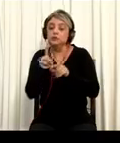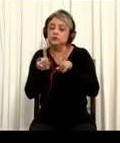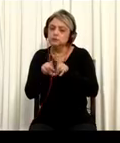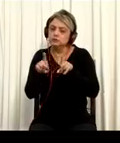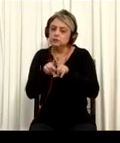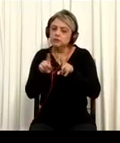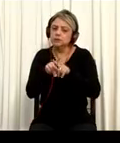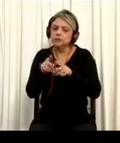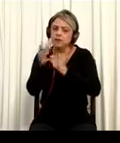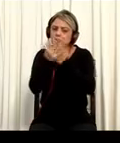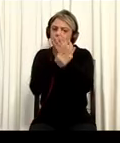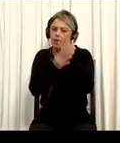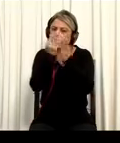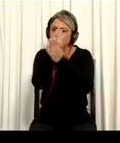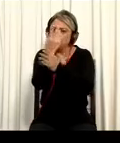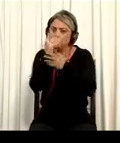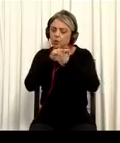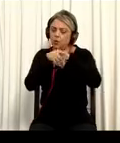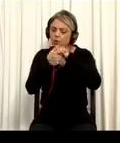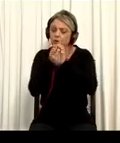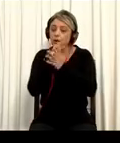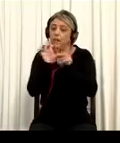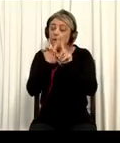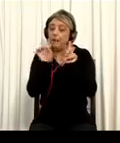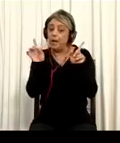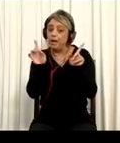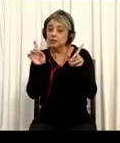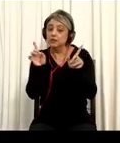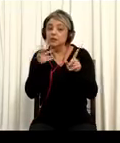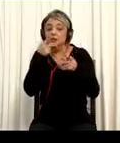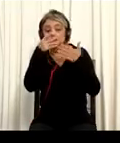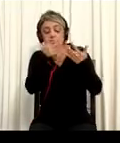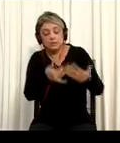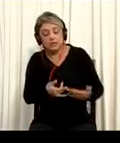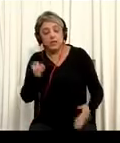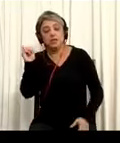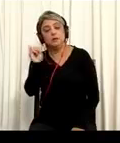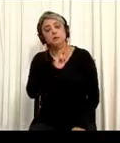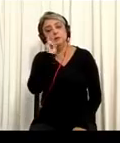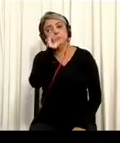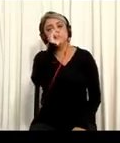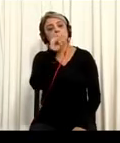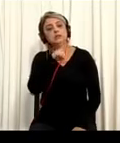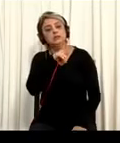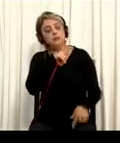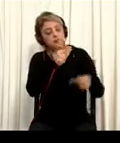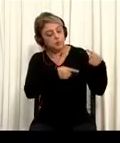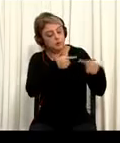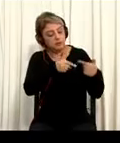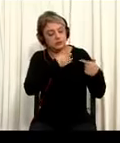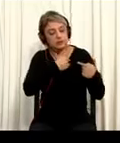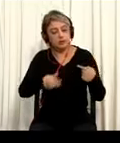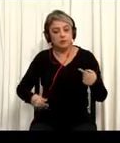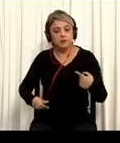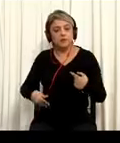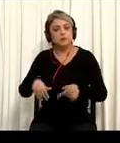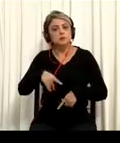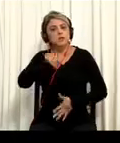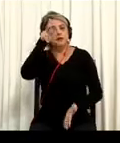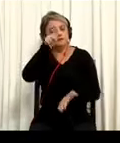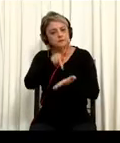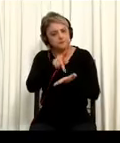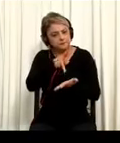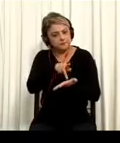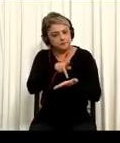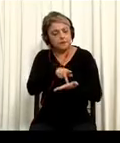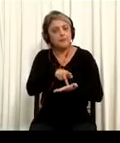aí luva e tudo mais, mas sobretudo para falar da importância de termos políticas públicas eficazes, de